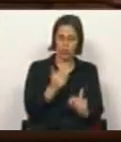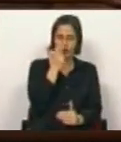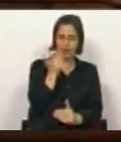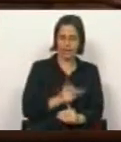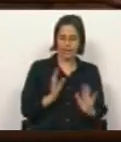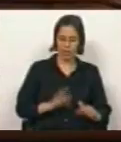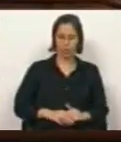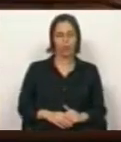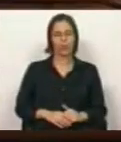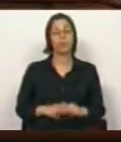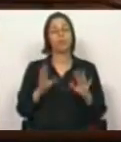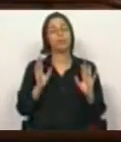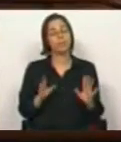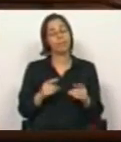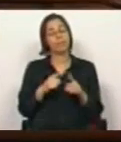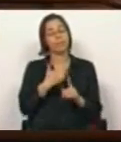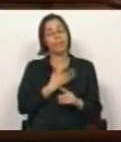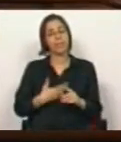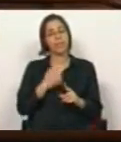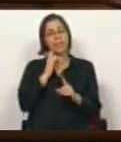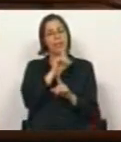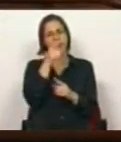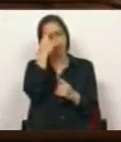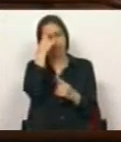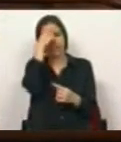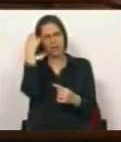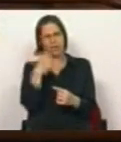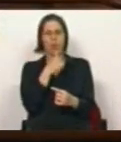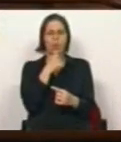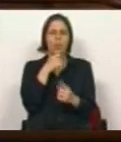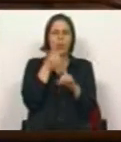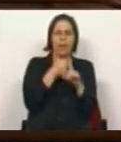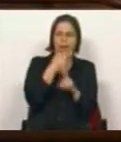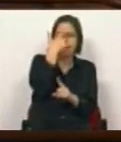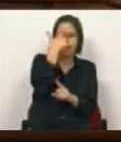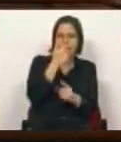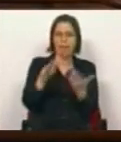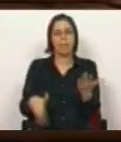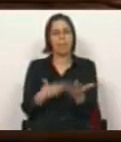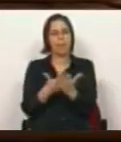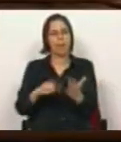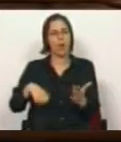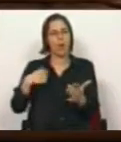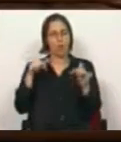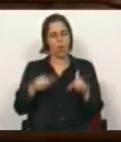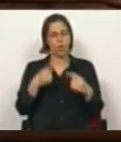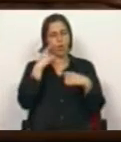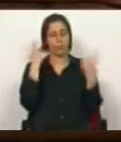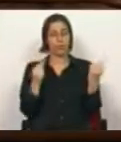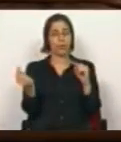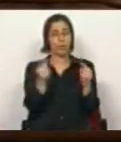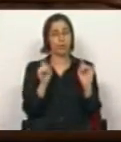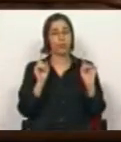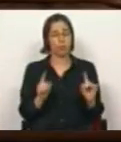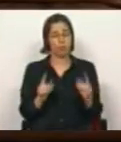resíduos. Quanto às reservas daqueles que encontram dificuldades neste combate, na proposta que os Verdes hoje trazem para